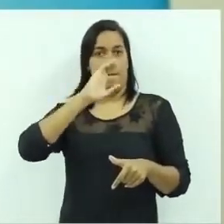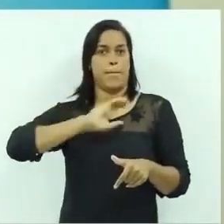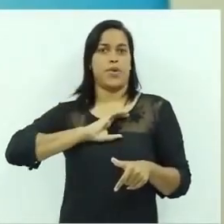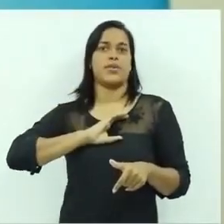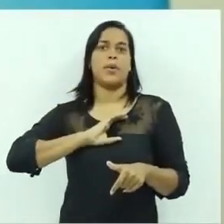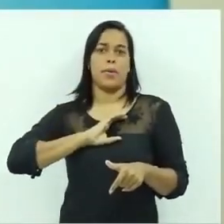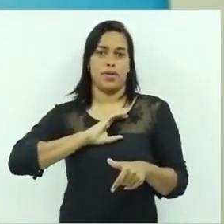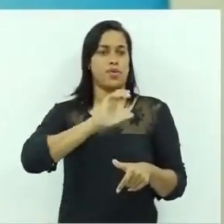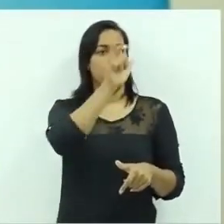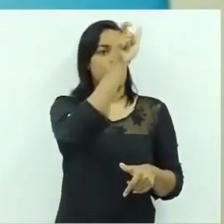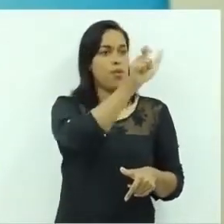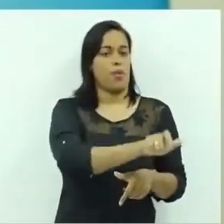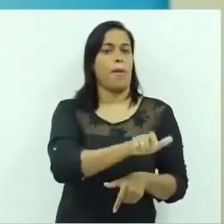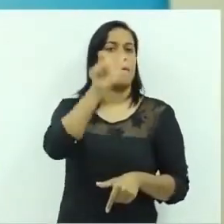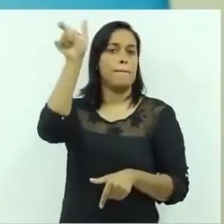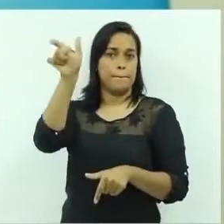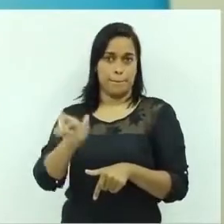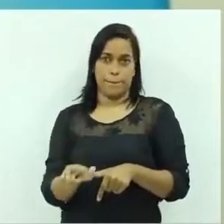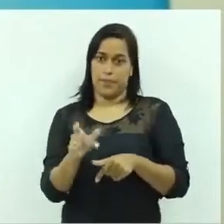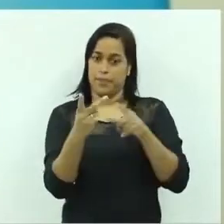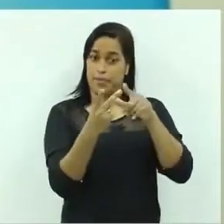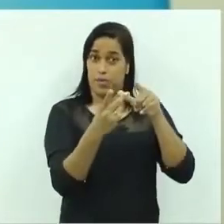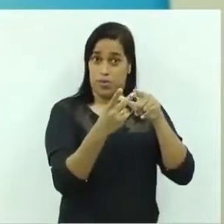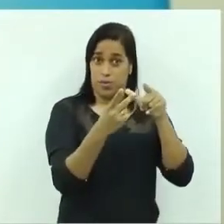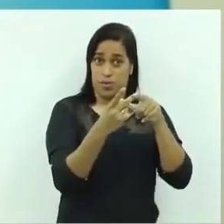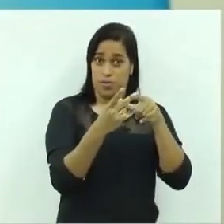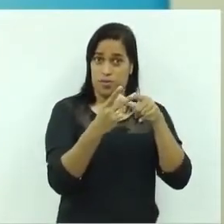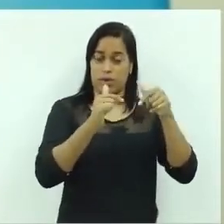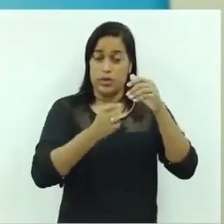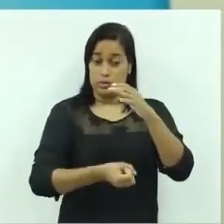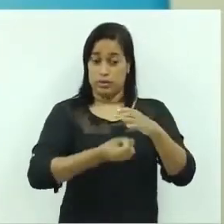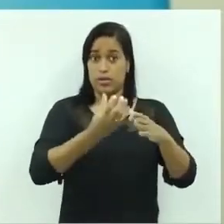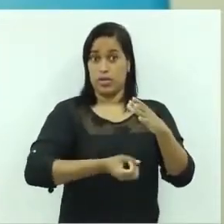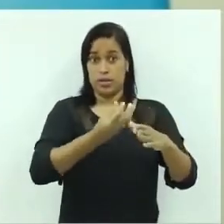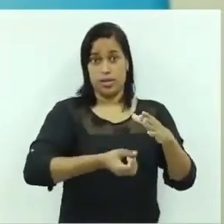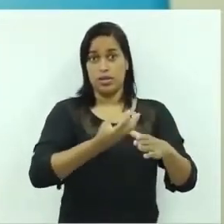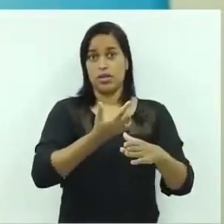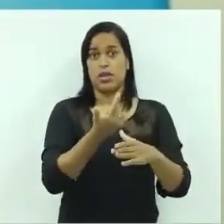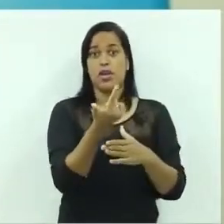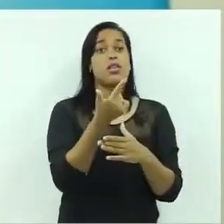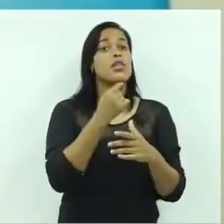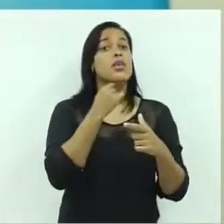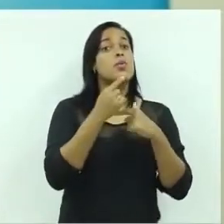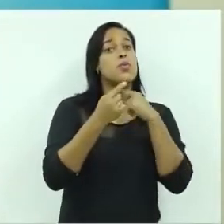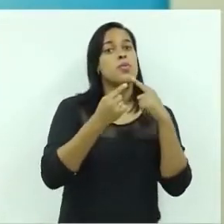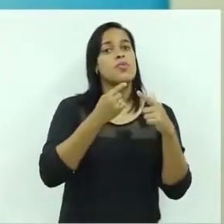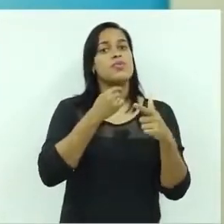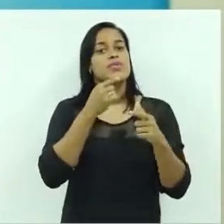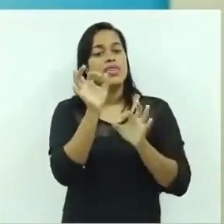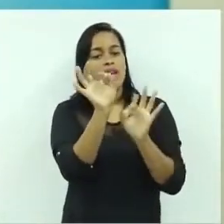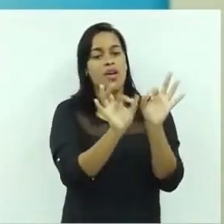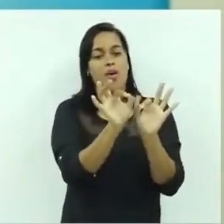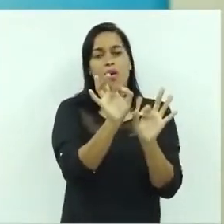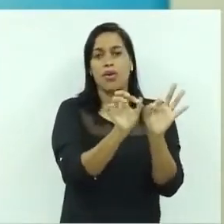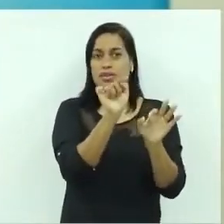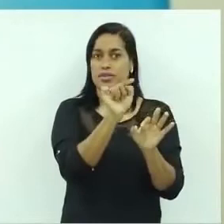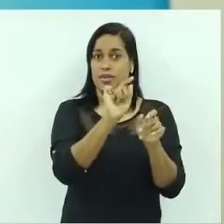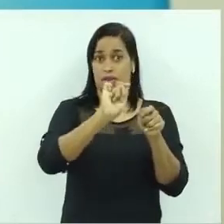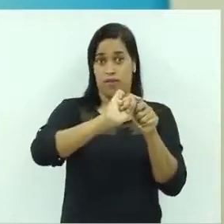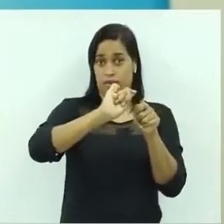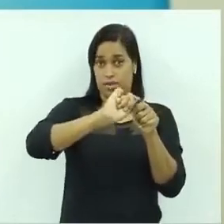O primeiro, aquelas pessoas que têm excesso de criatividade e que, por isso, ou